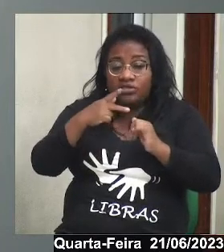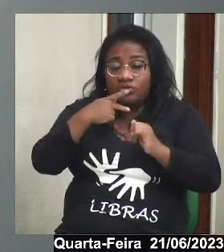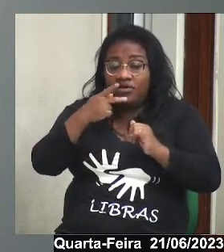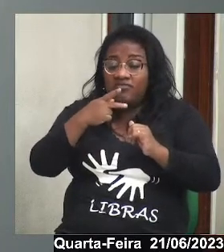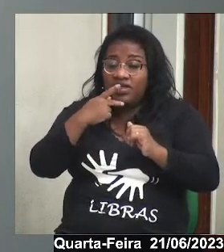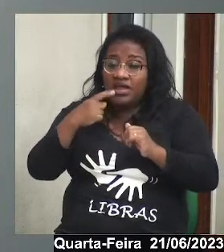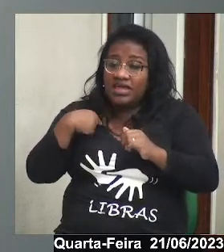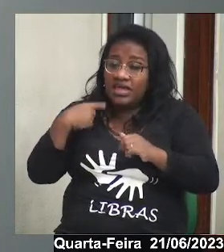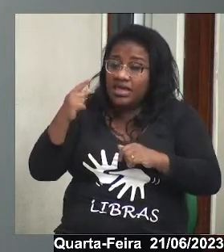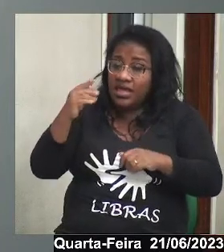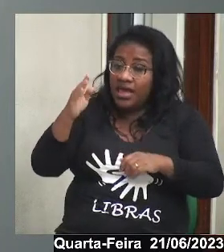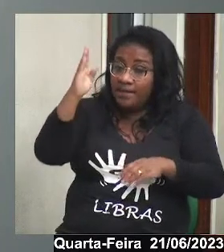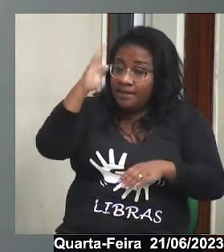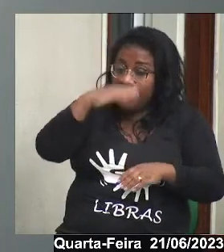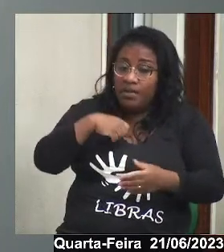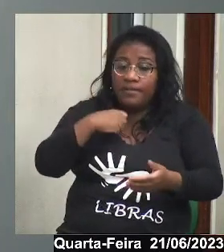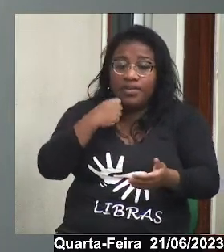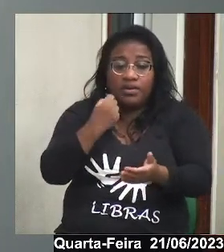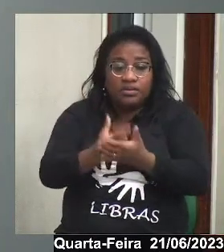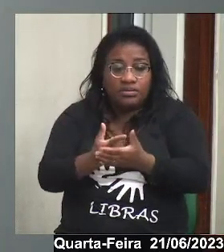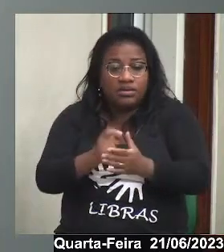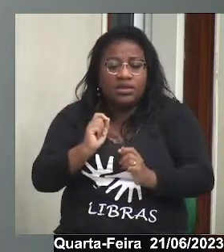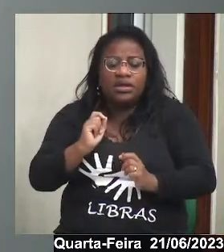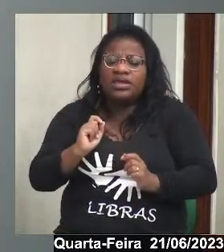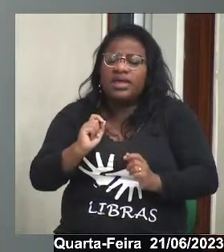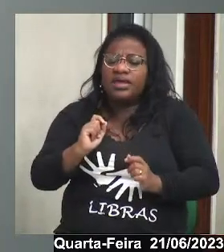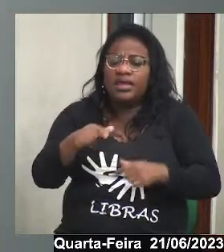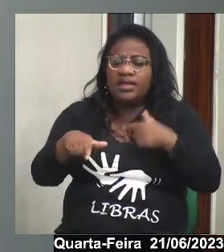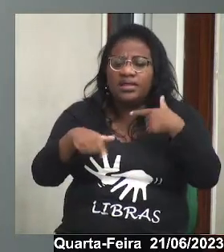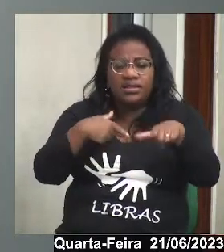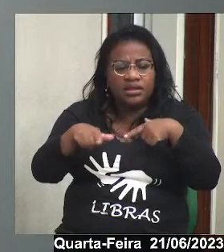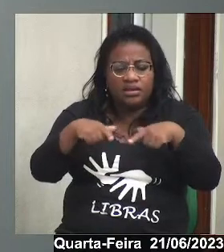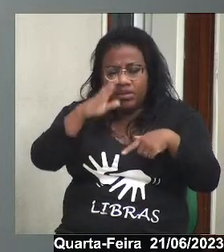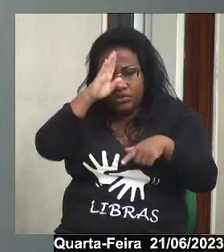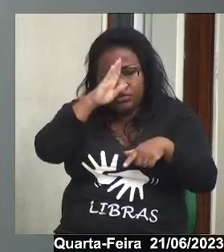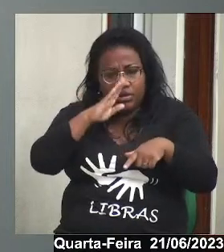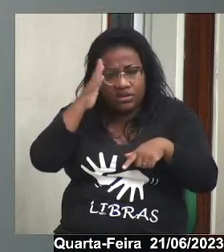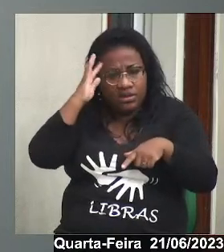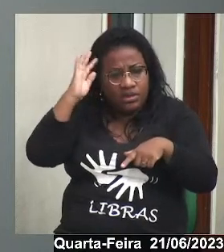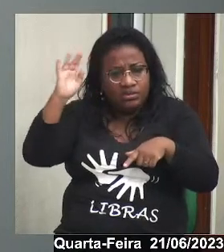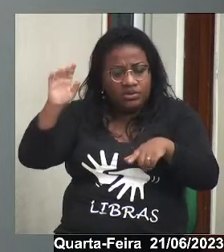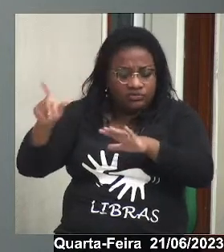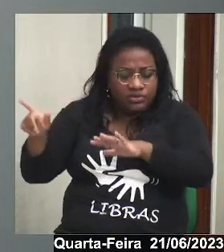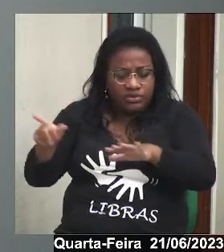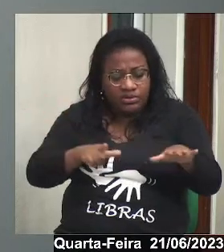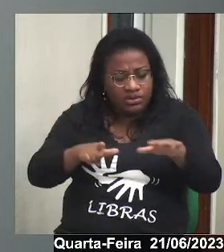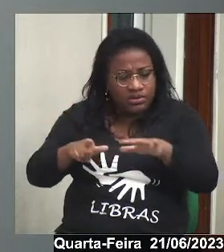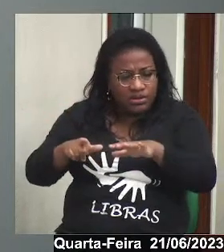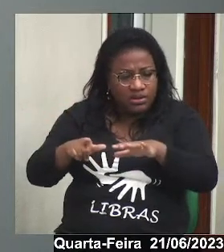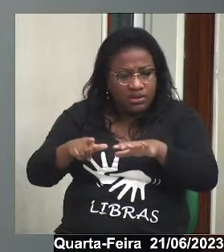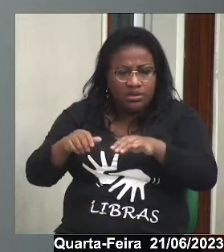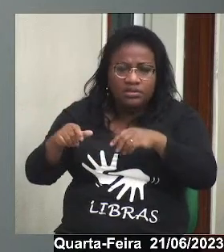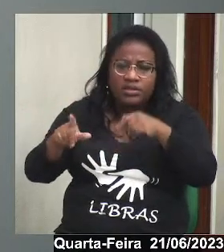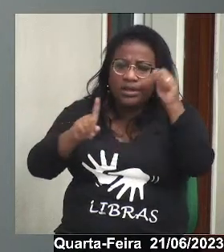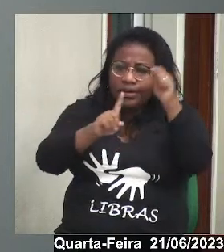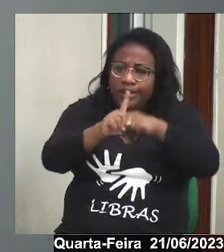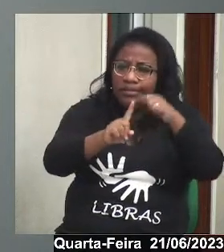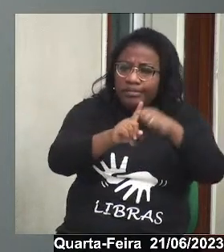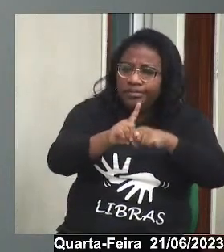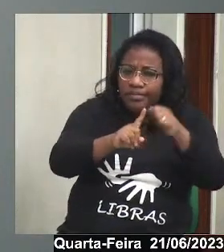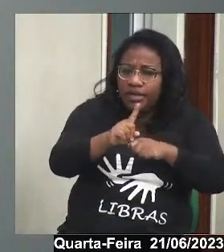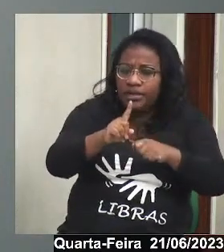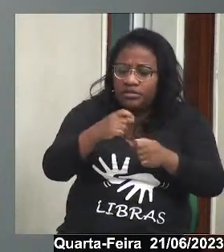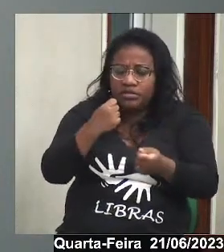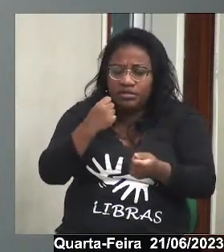pagador. Por quem é que gostaria de trabalhar de graça? Você trabalha o mês inteiro e não recebe no final. Eu não.